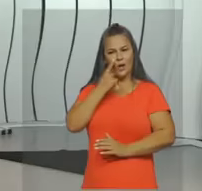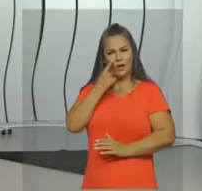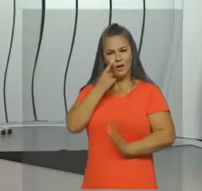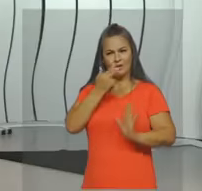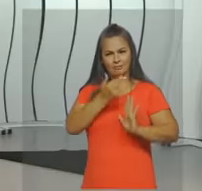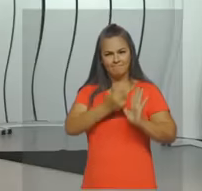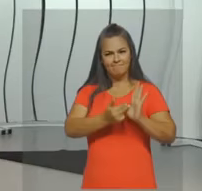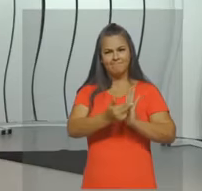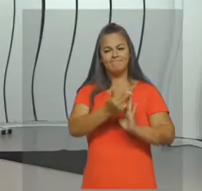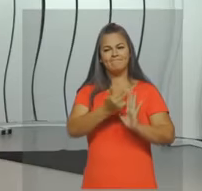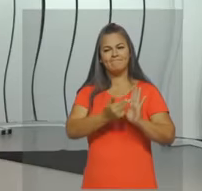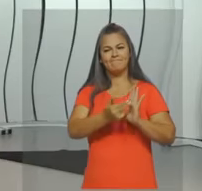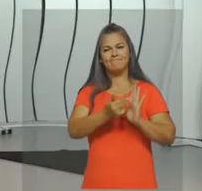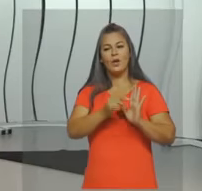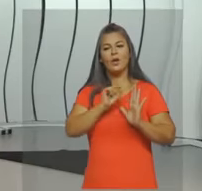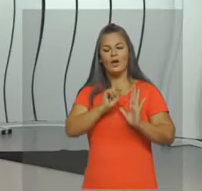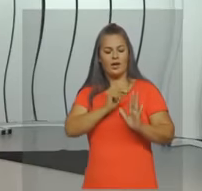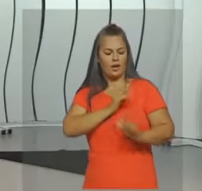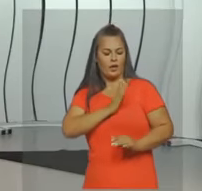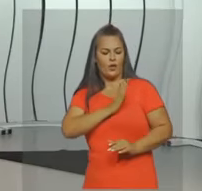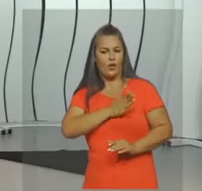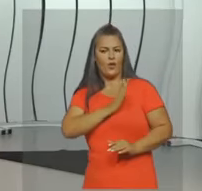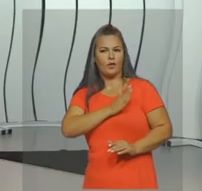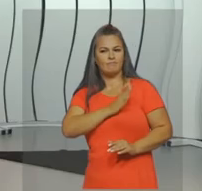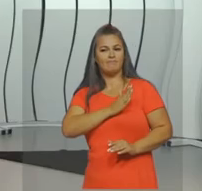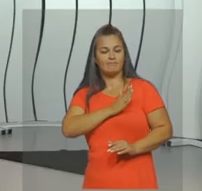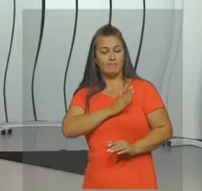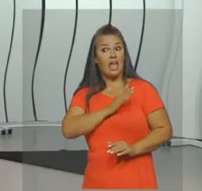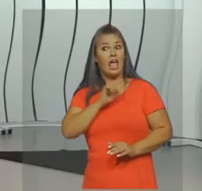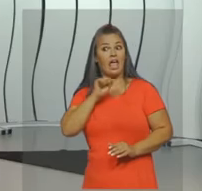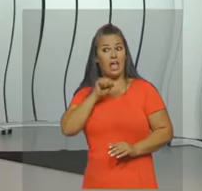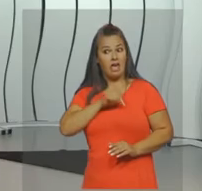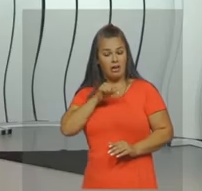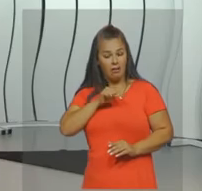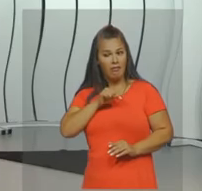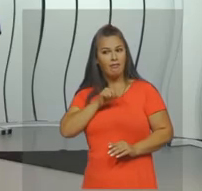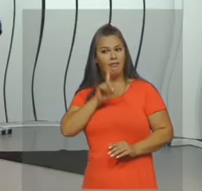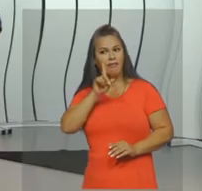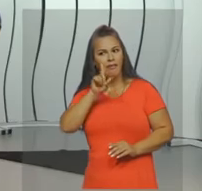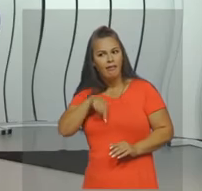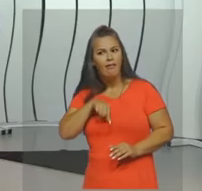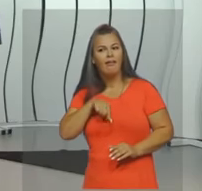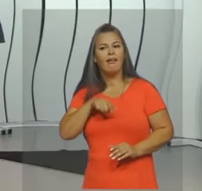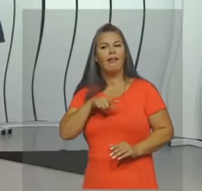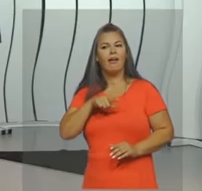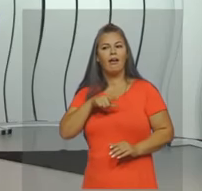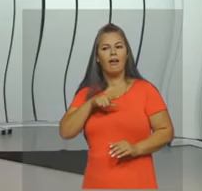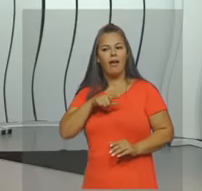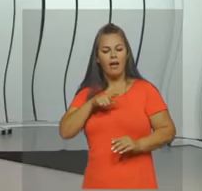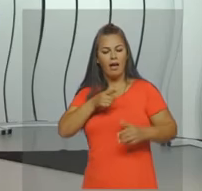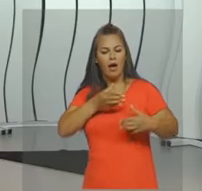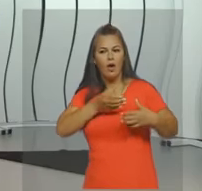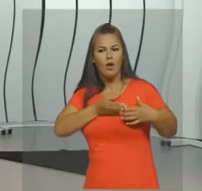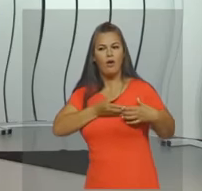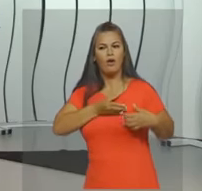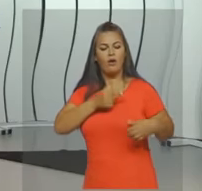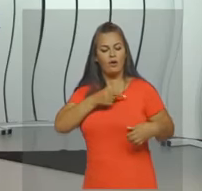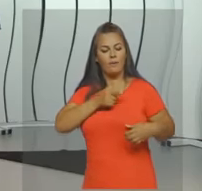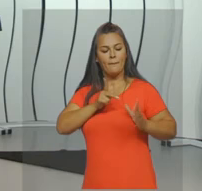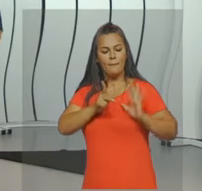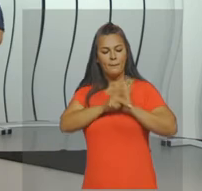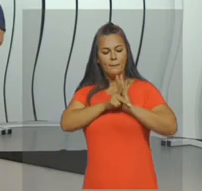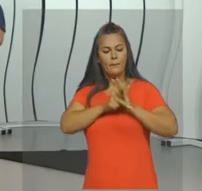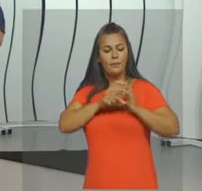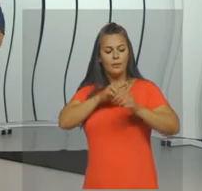aqui, é o coração. O coração é um órgão muscular. Nele tem cavidade onde o sangue vai passar